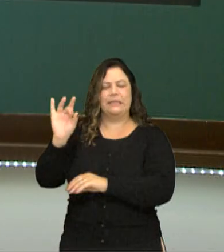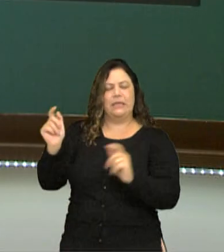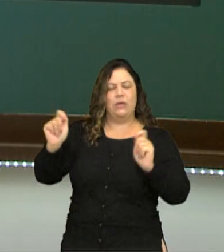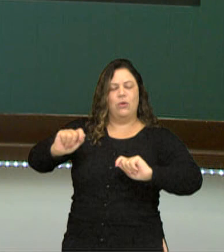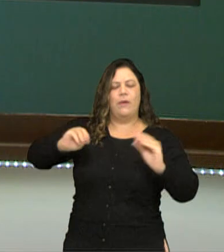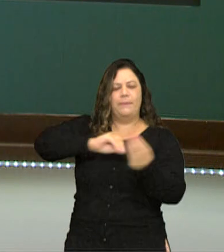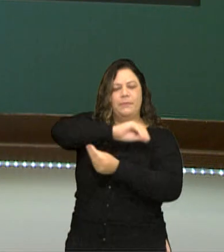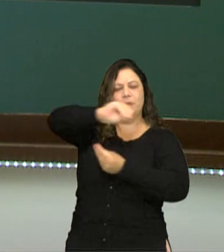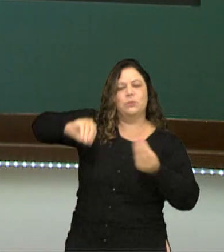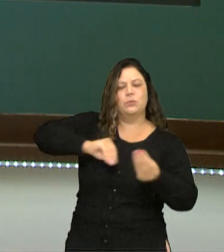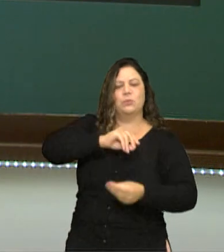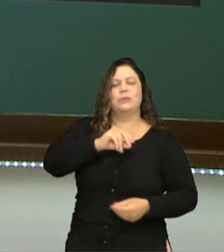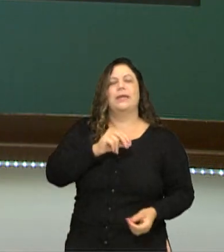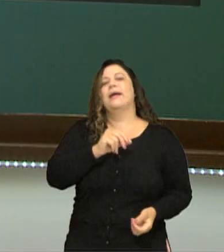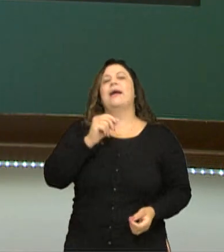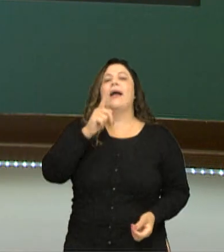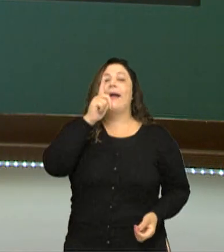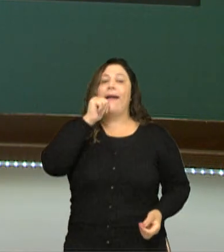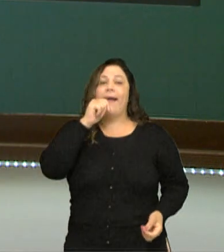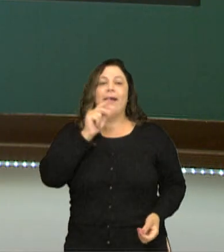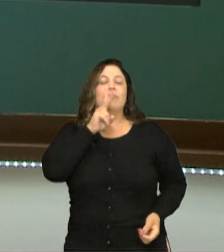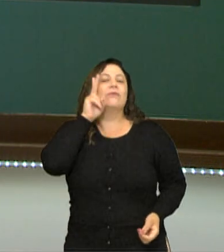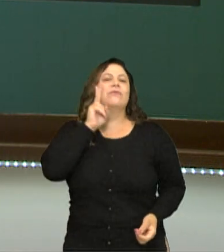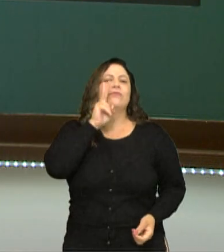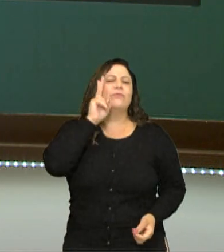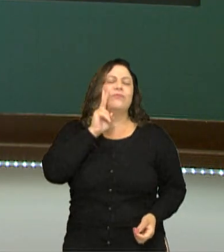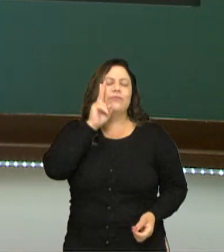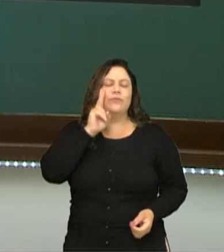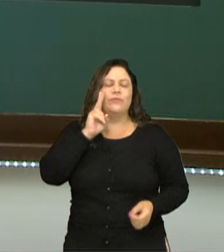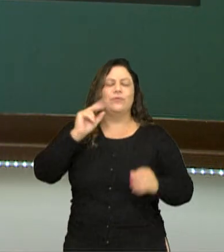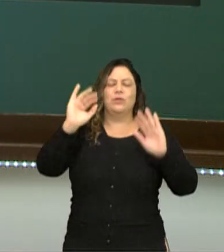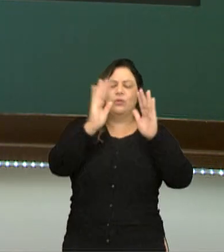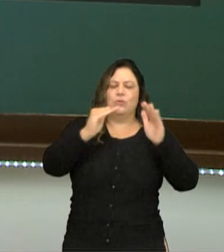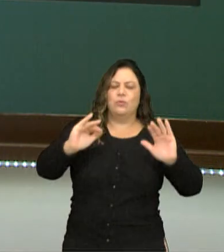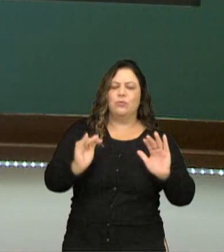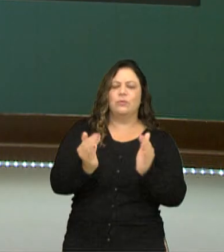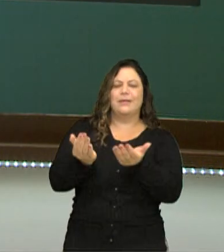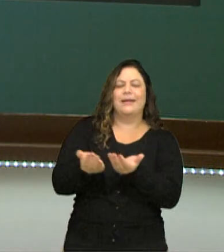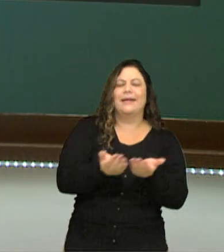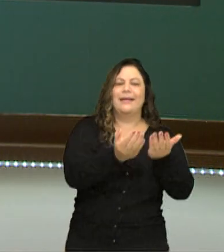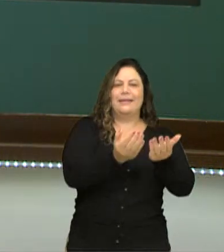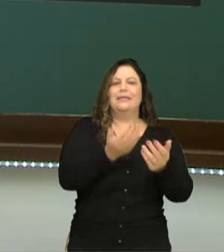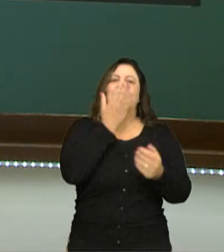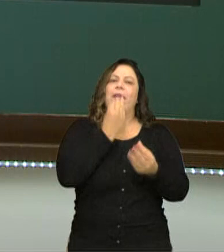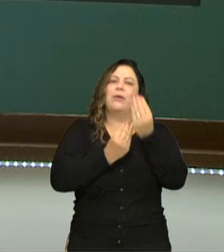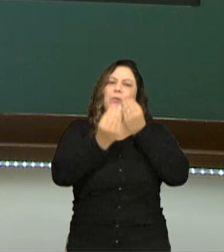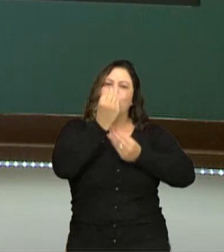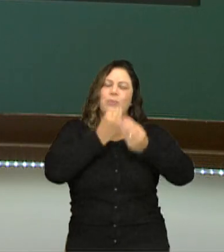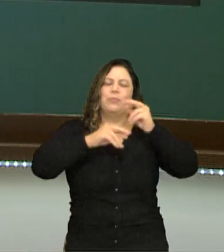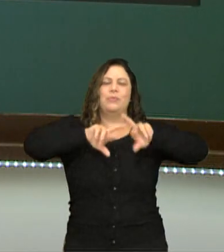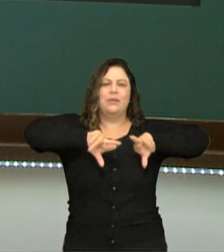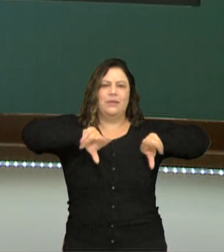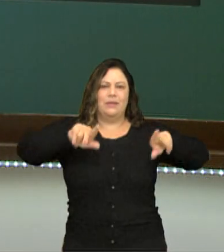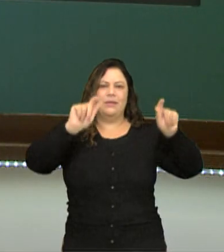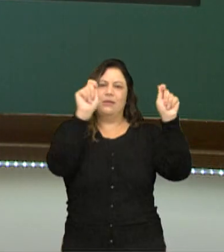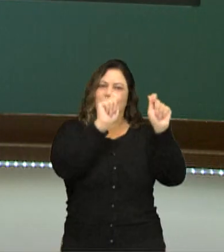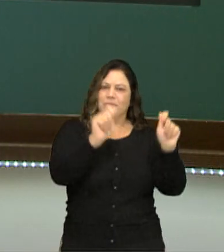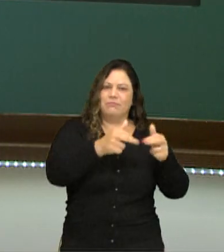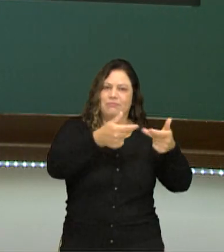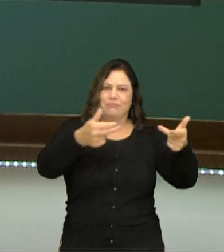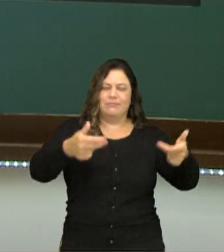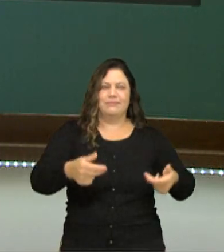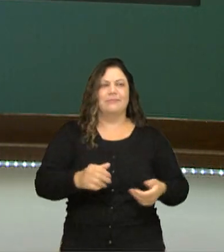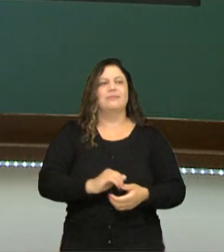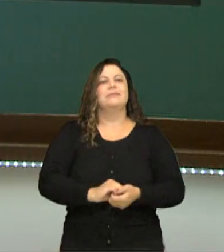misturar água com vinho, para carregar mantimentos. Eles tinham várias funções e também utilizados em rituais. Então, estava